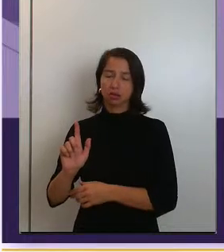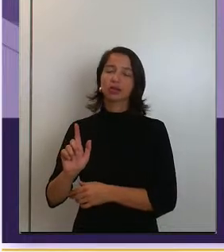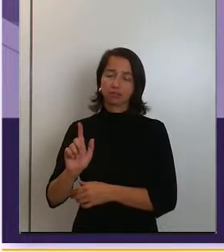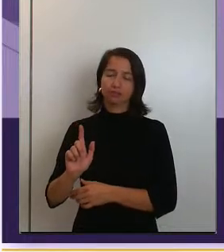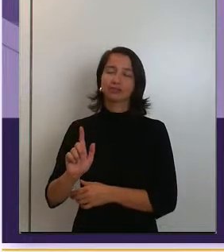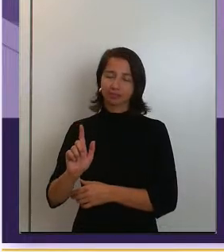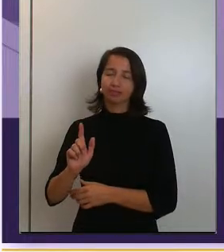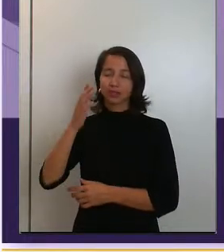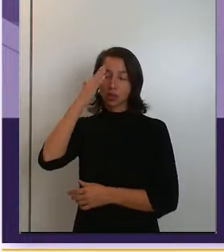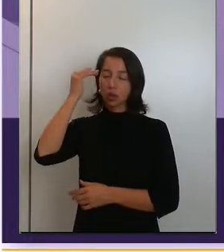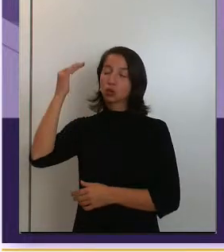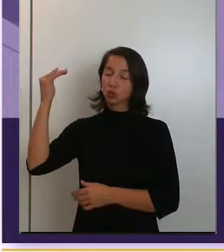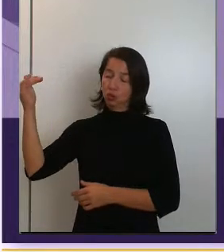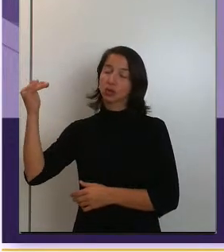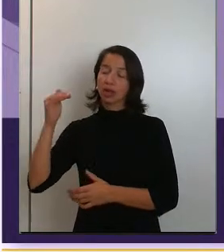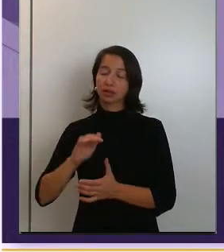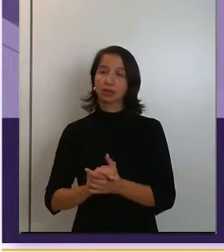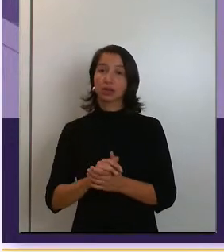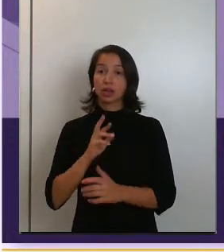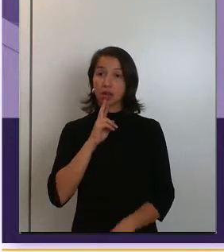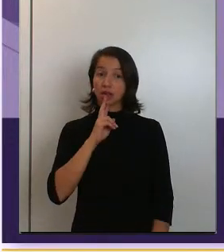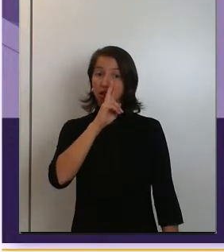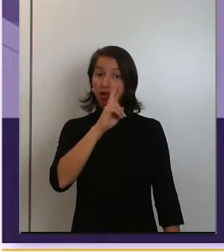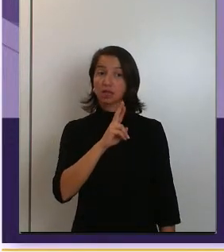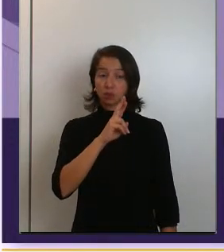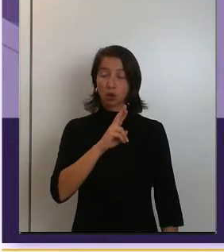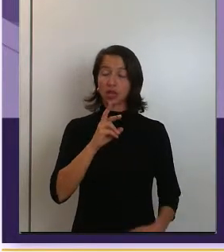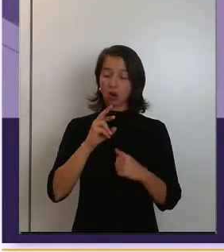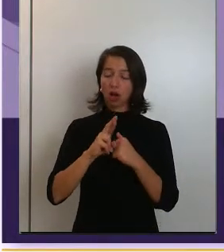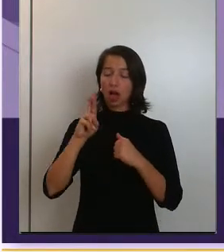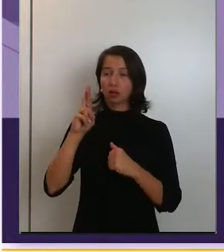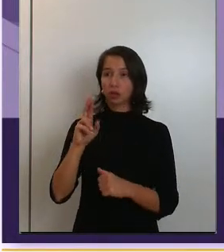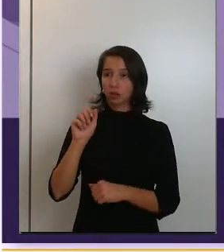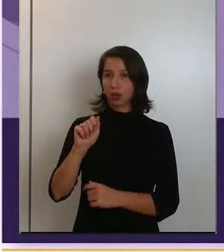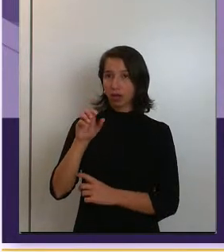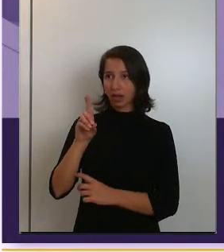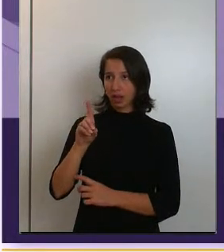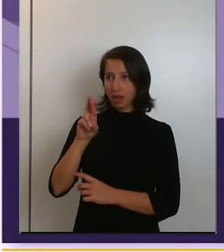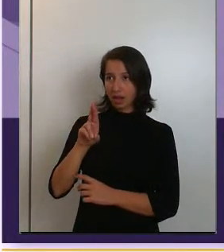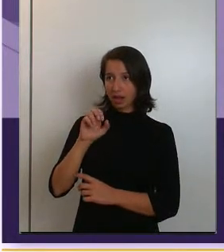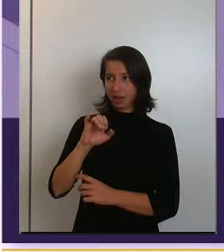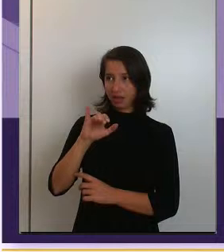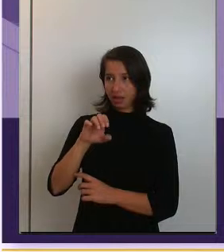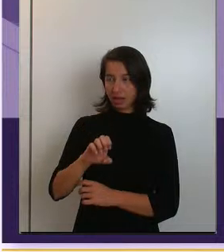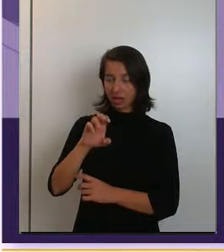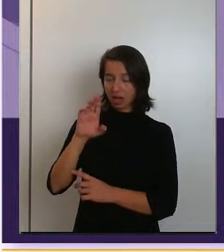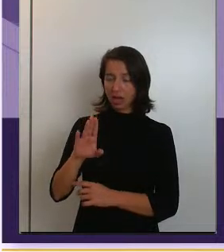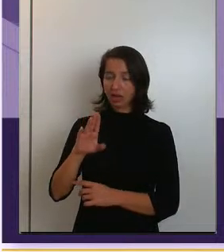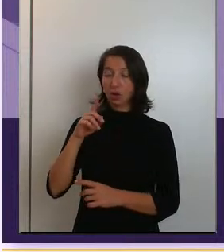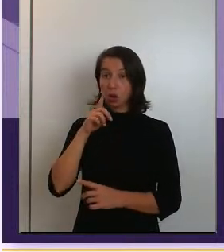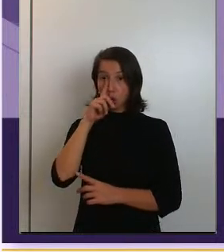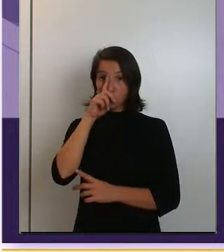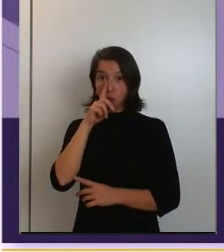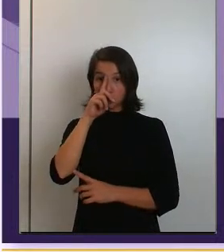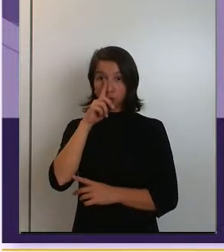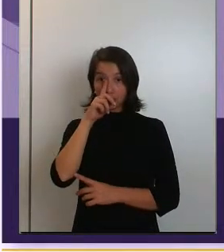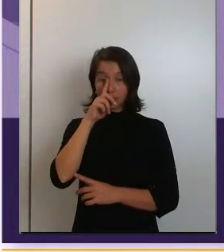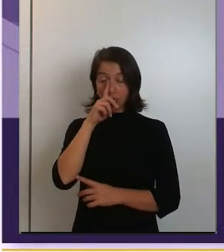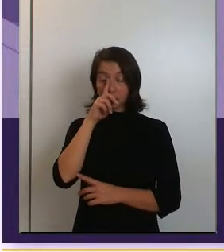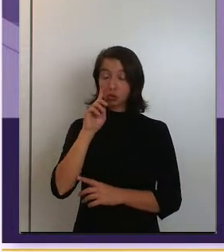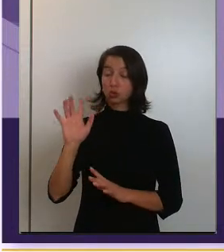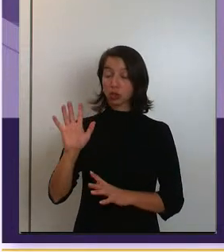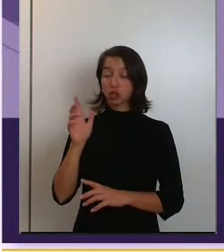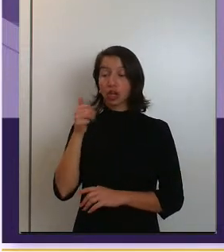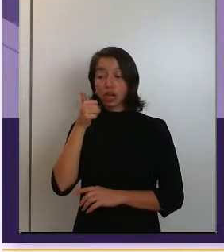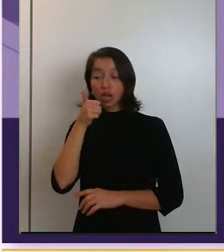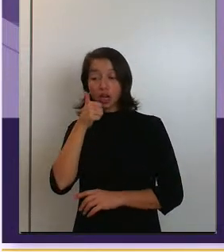E respondendo a doutora Adriane sobre os riscos, né, associados à não amamentação, a gente tem um